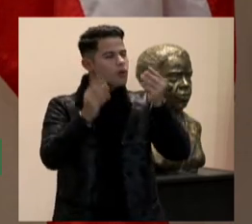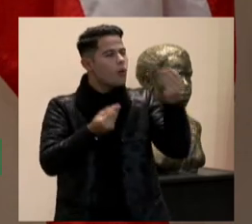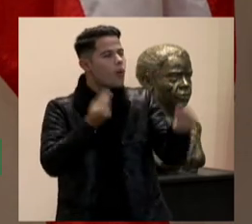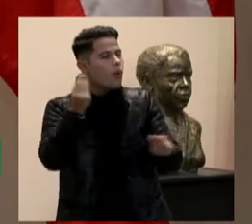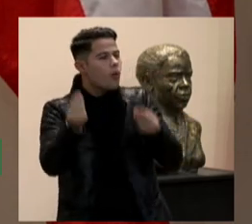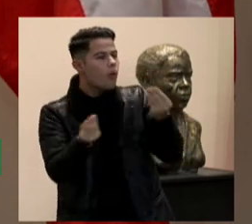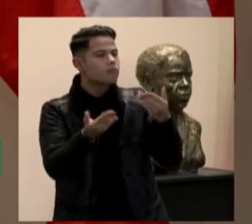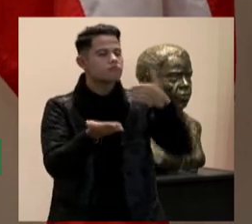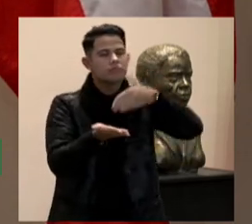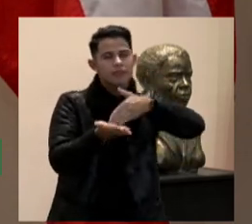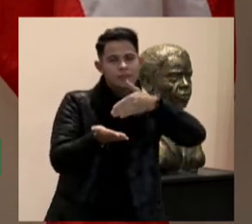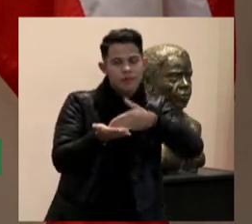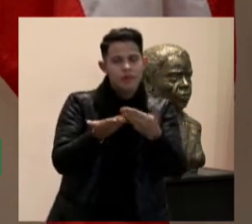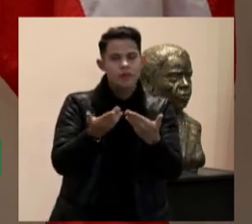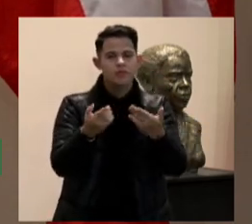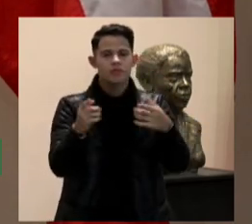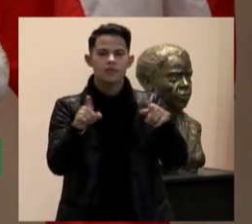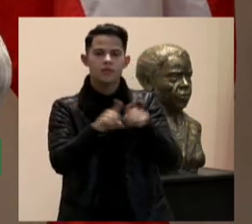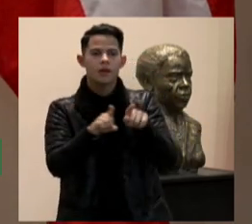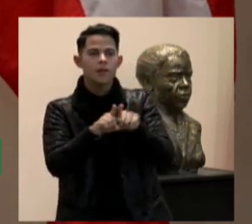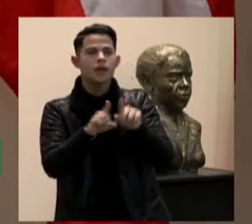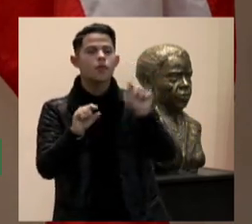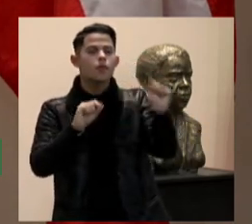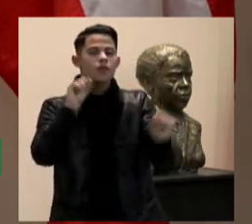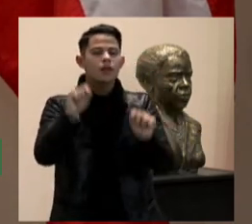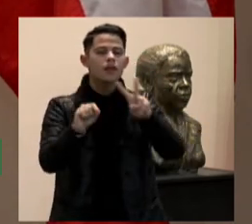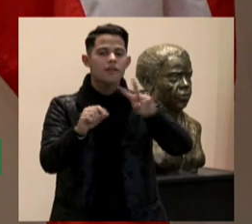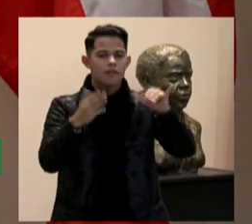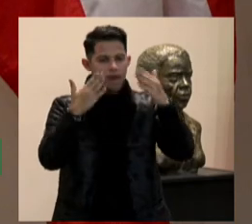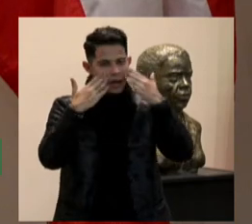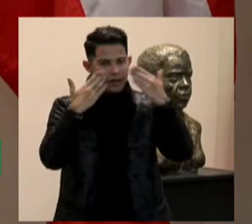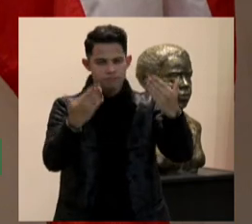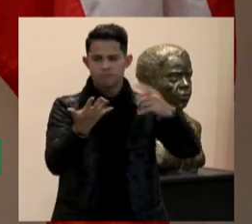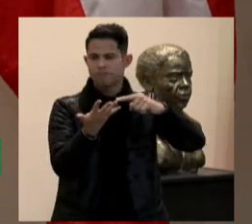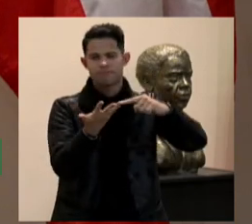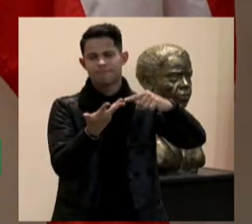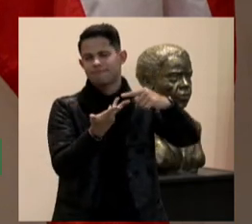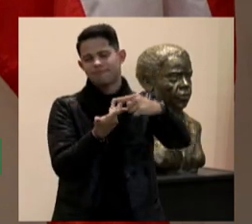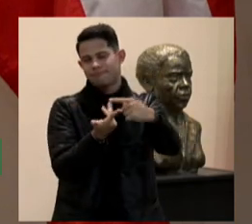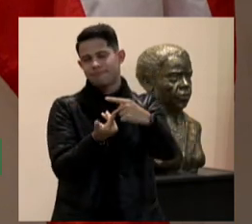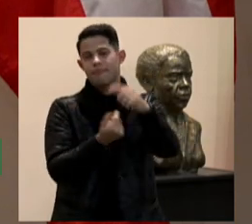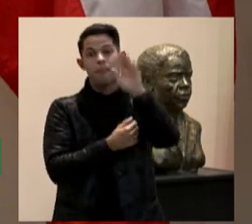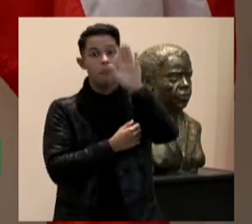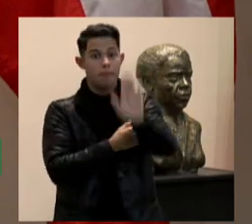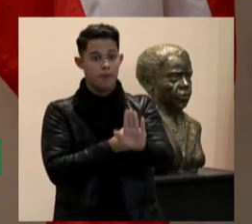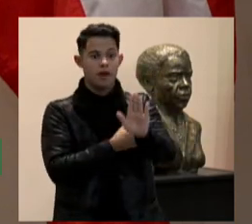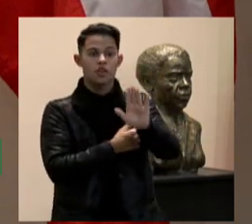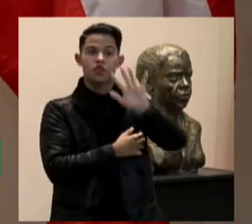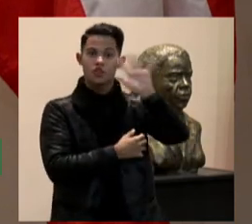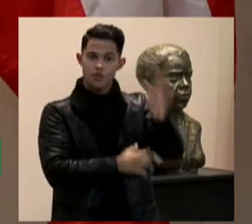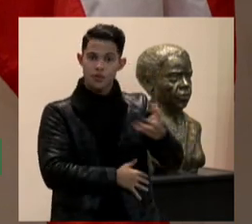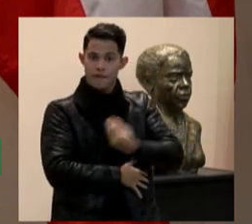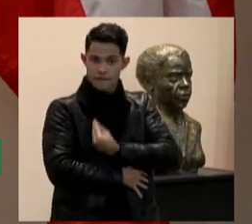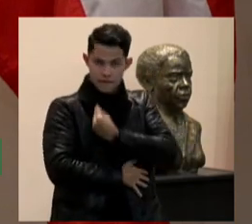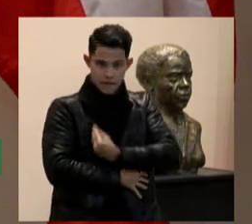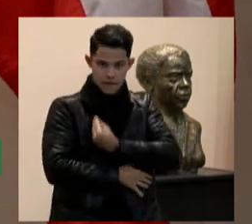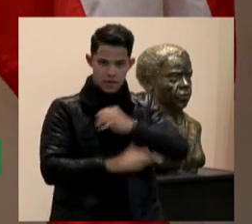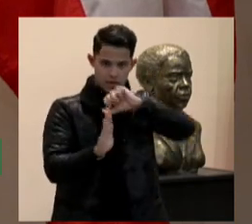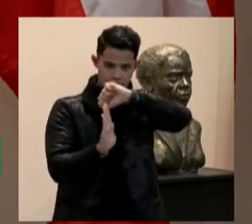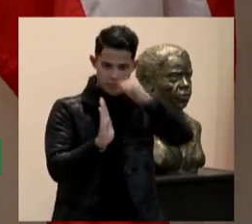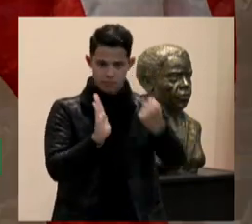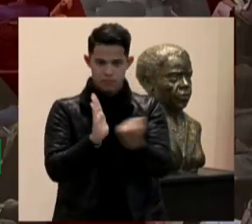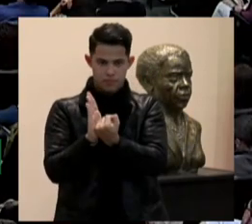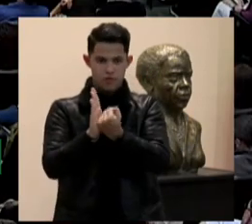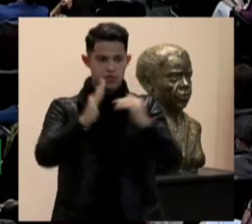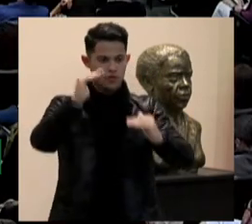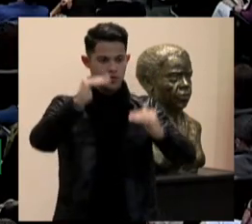os limites, qual é a compreensão que vai aparecendo, enfim. Mas a presença de marcadores de desigualdade, eu acho que foi